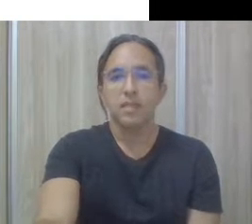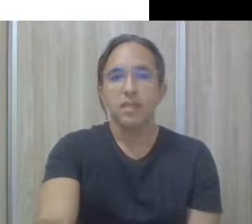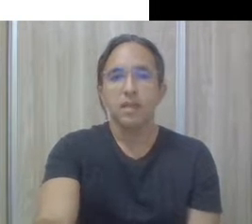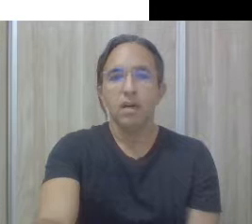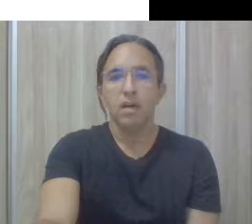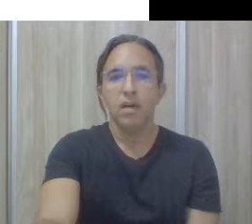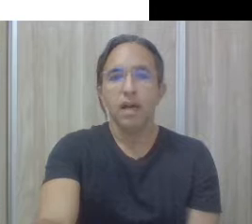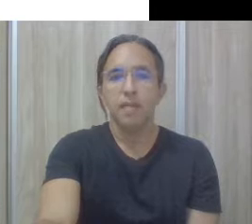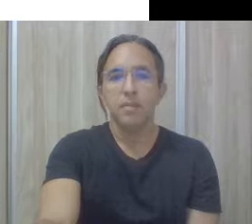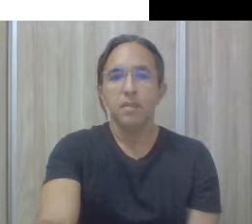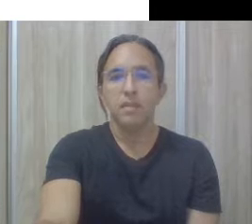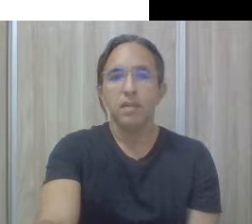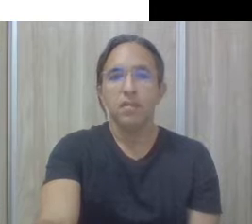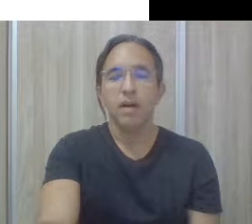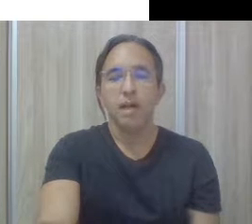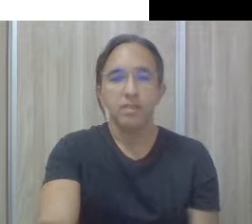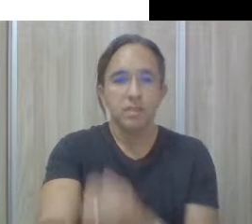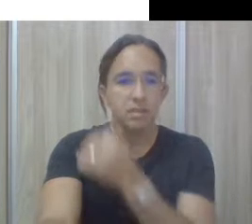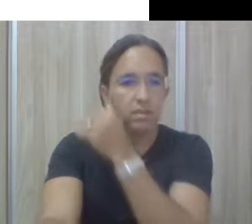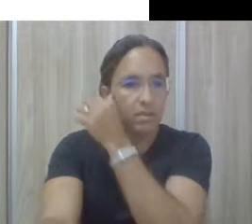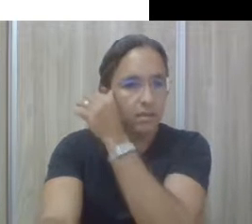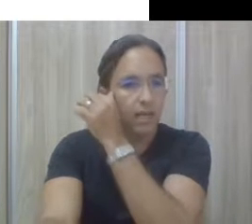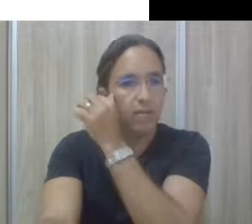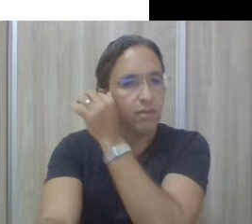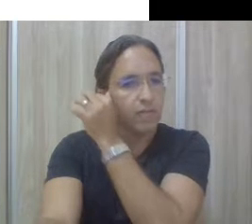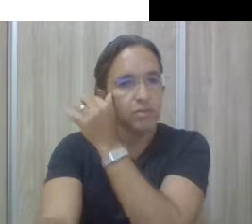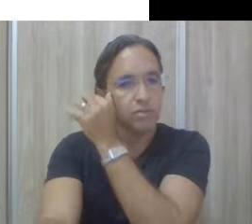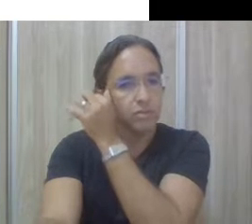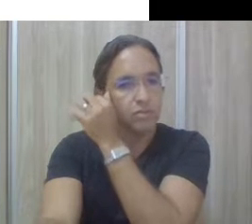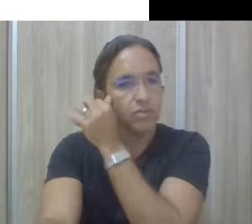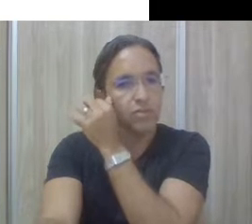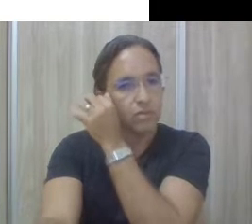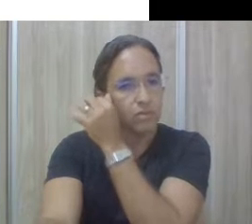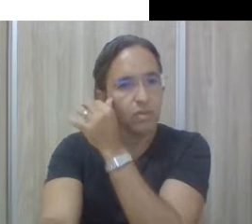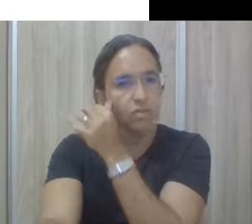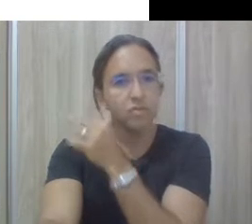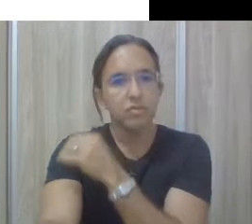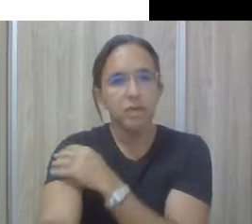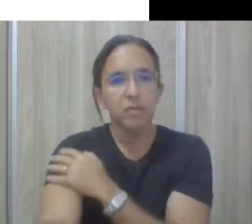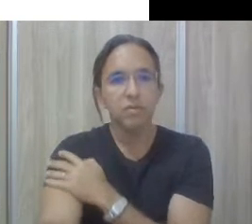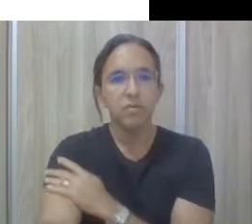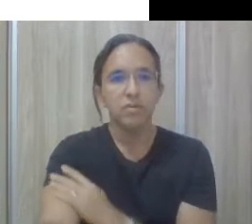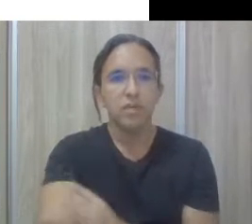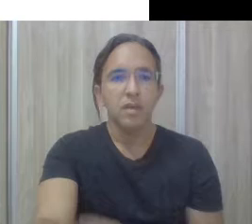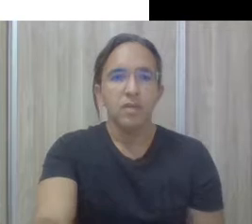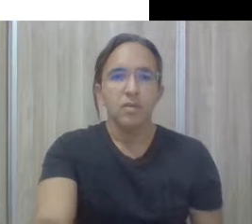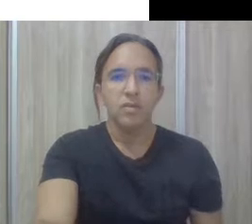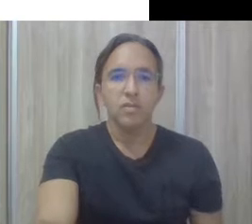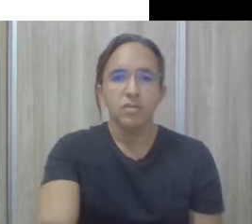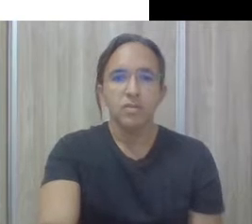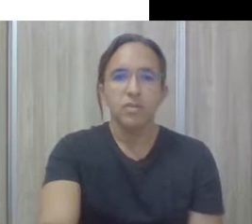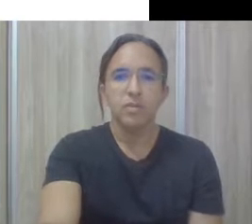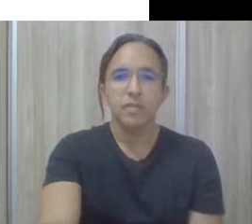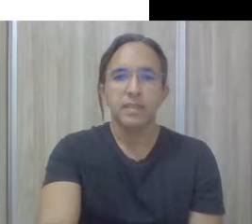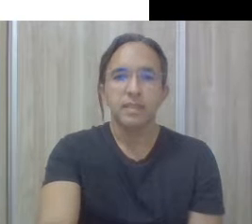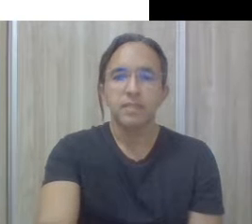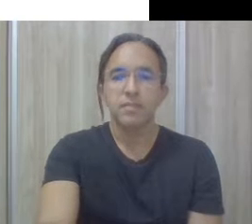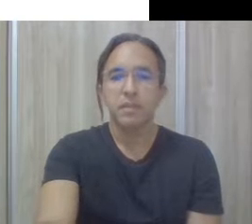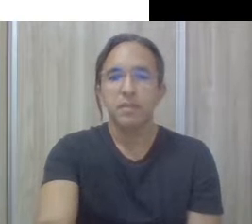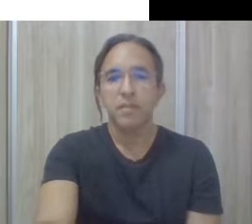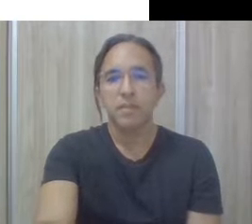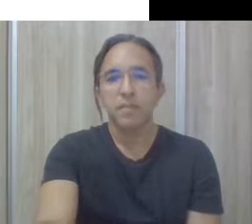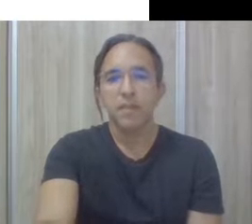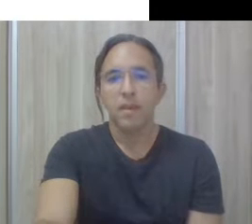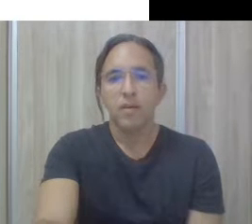Citei isso aqui, ó, a Libras é a linguagem do surdo. Todo surdo é mudo. O surdo se comunica através